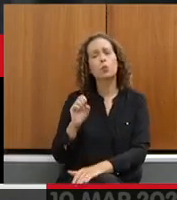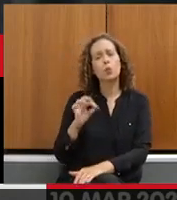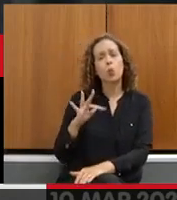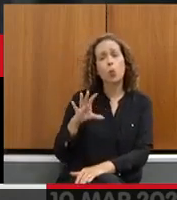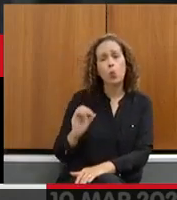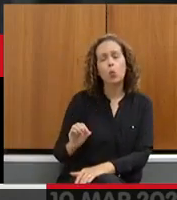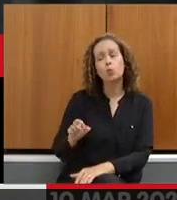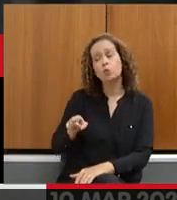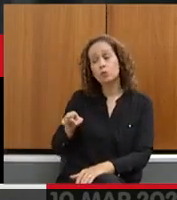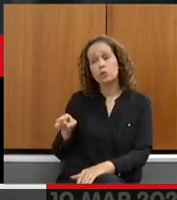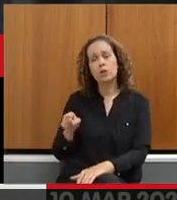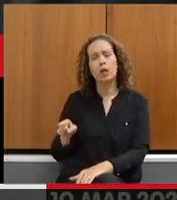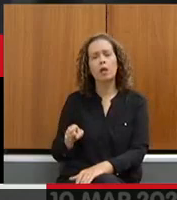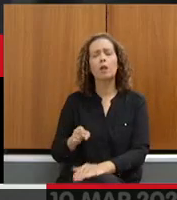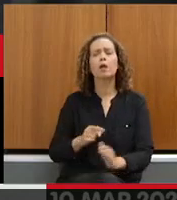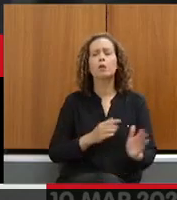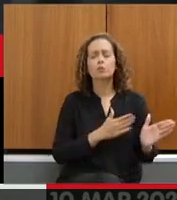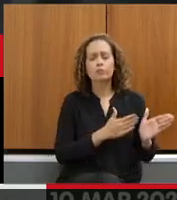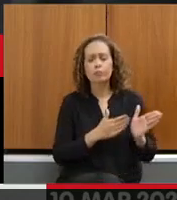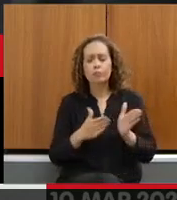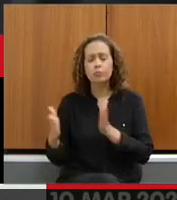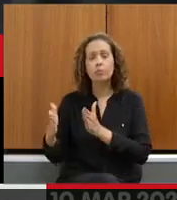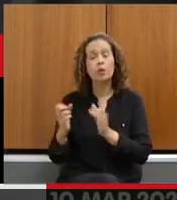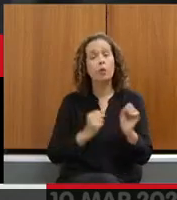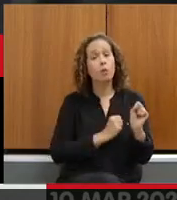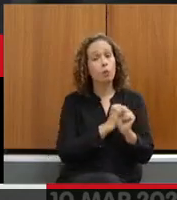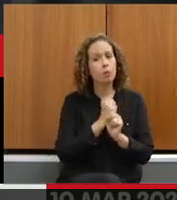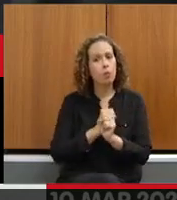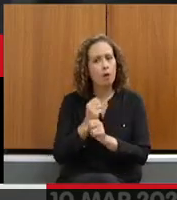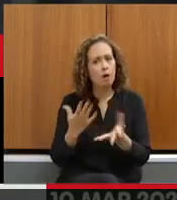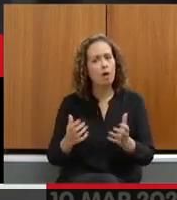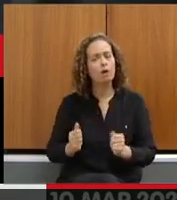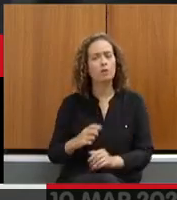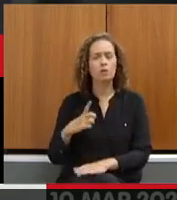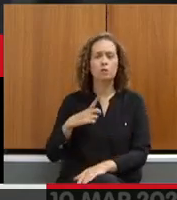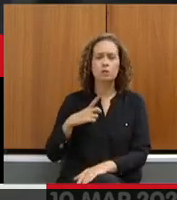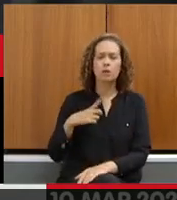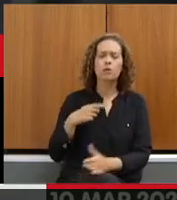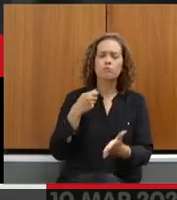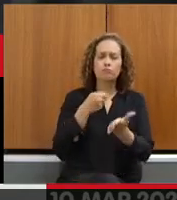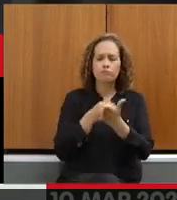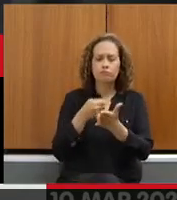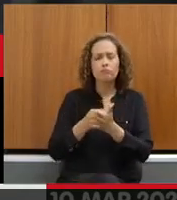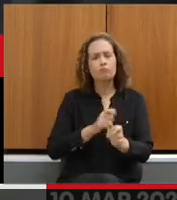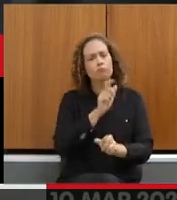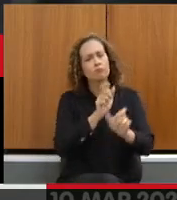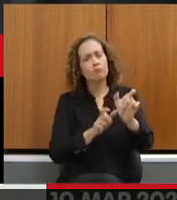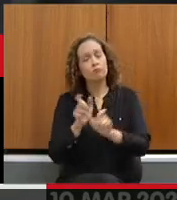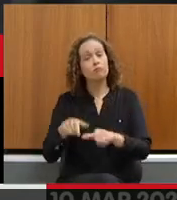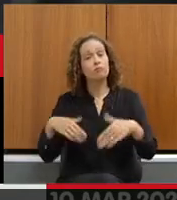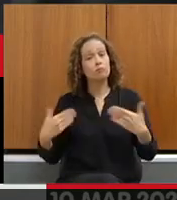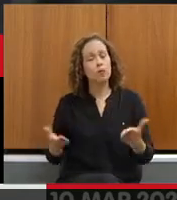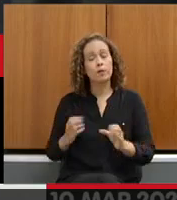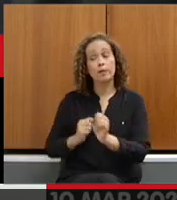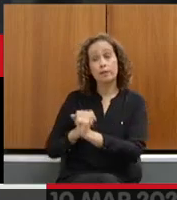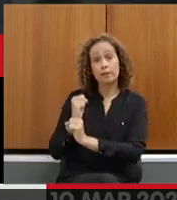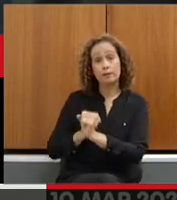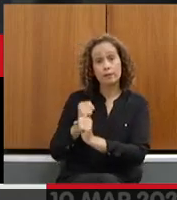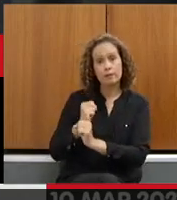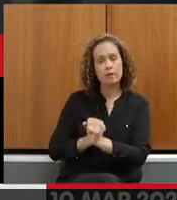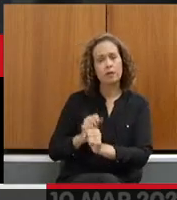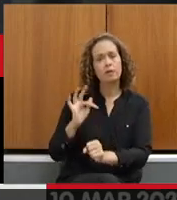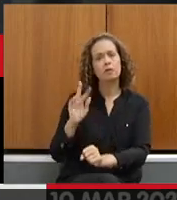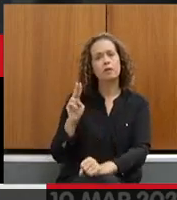funed ao longo do ano né a funed ela tem um custo alto com recursos humanos Então esse ano e